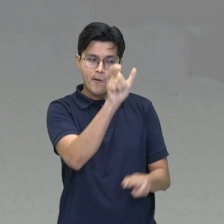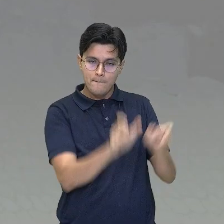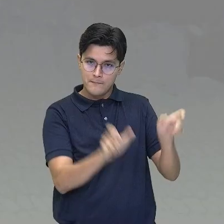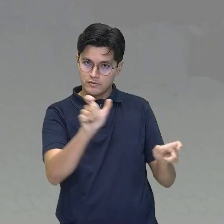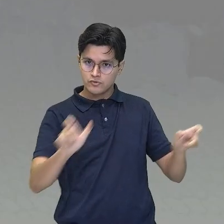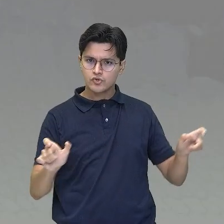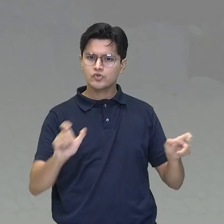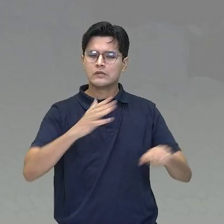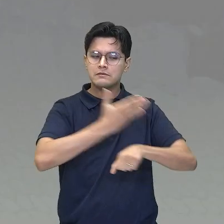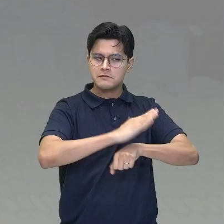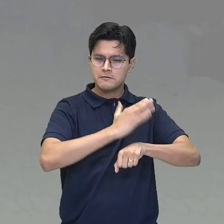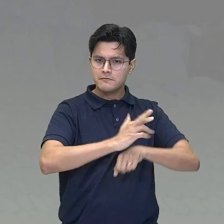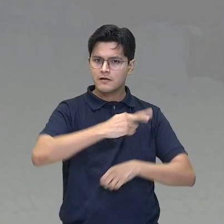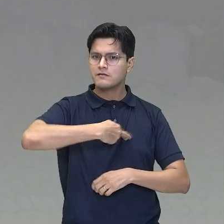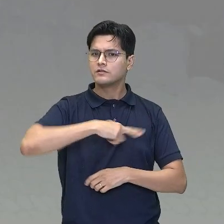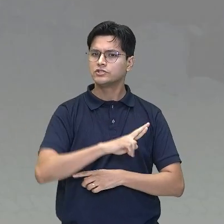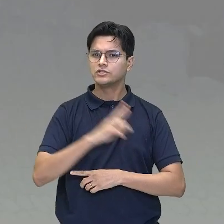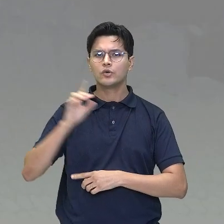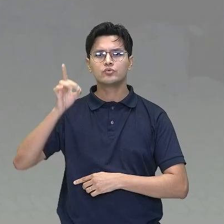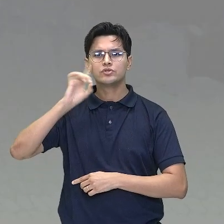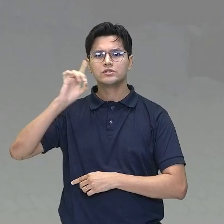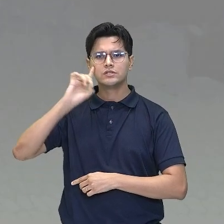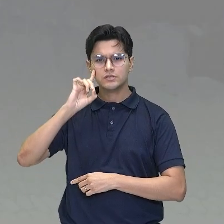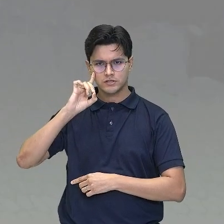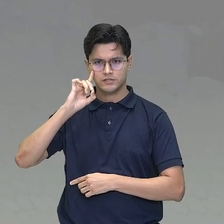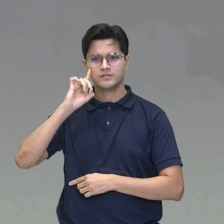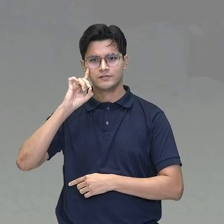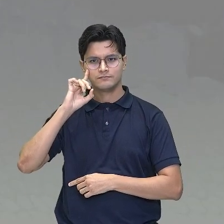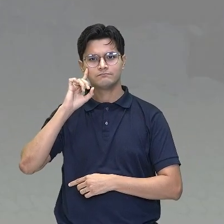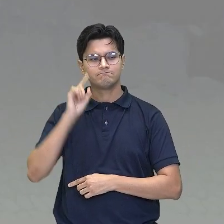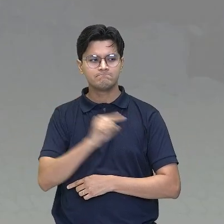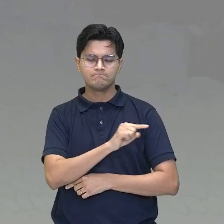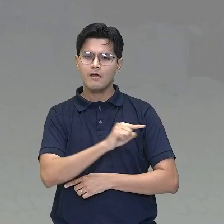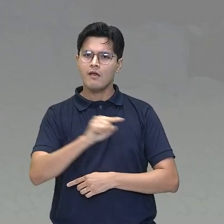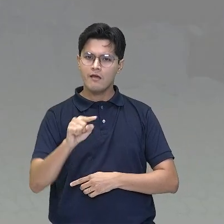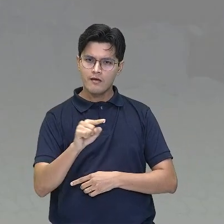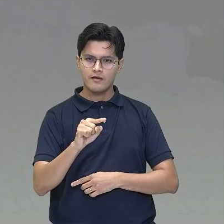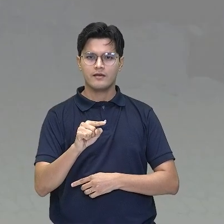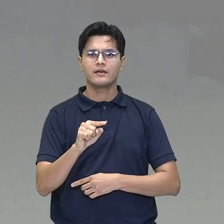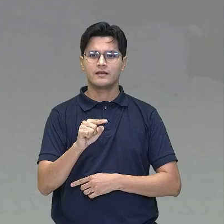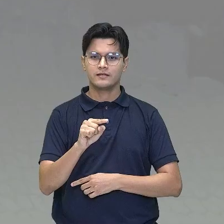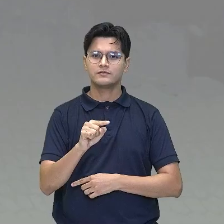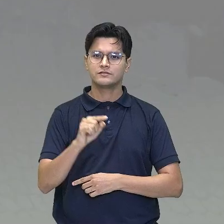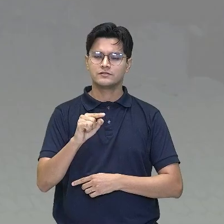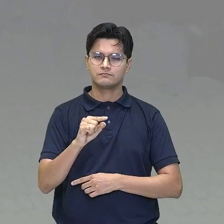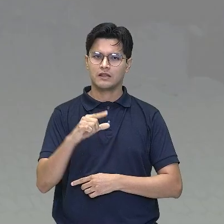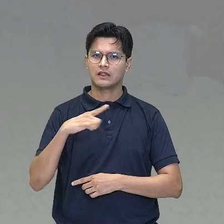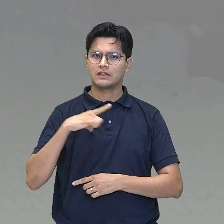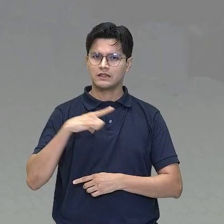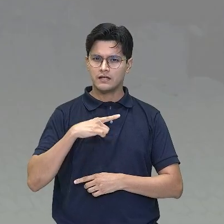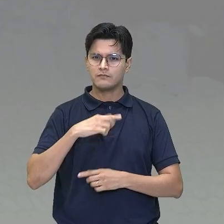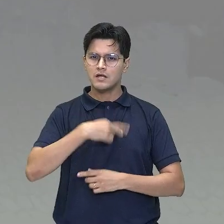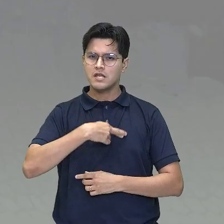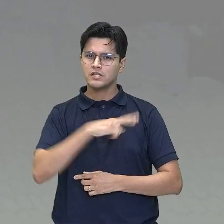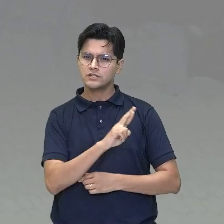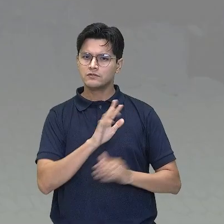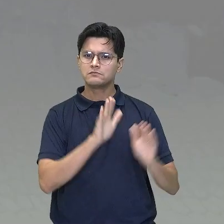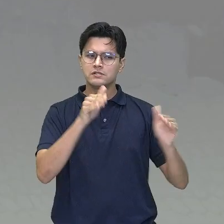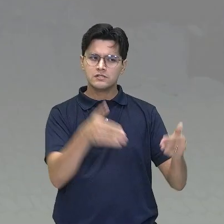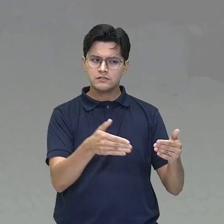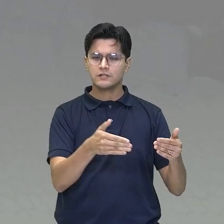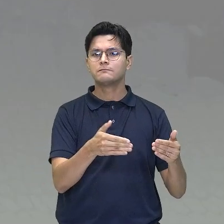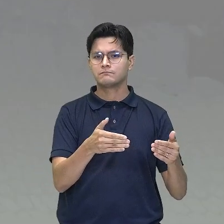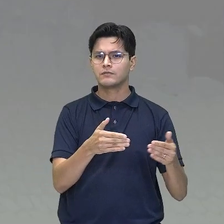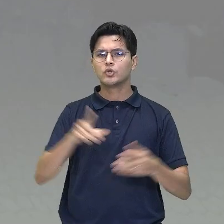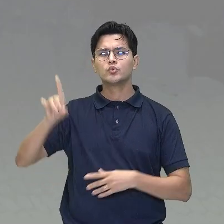vida cotidiana. Como é que a pessoa que segue uma determinada religião, como é que ela tem que se comportar na vida